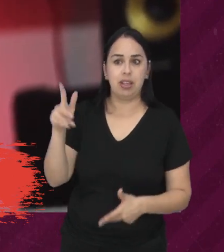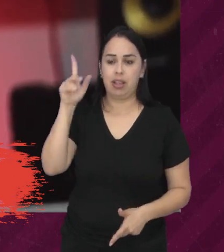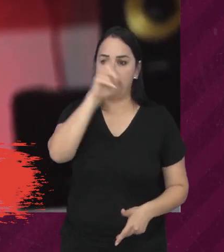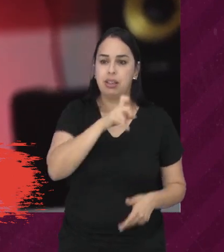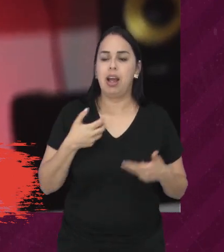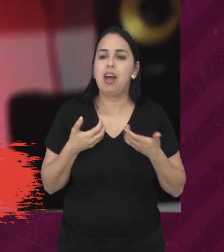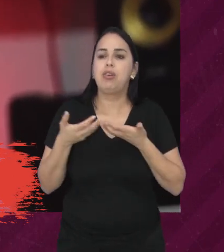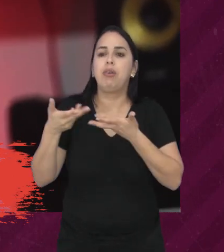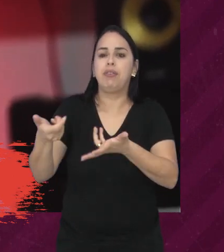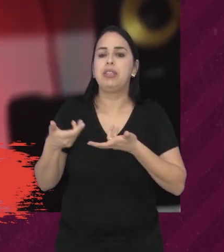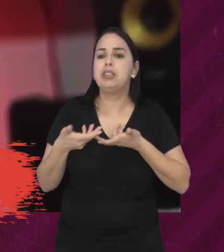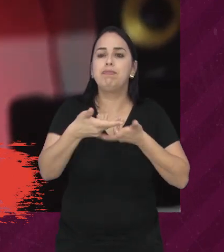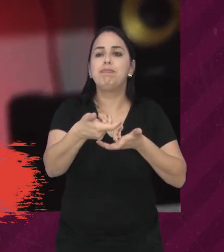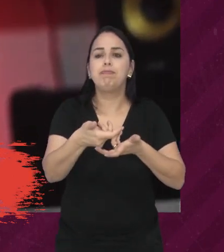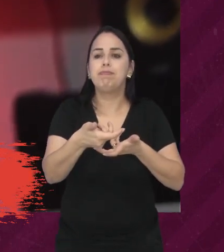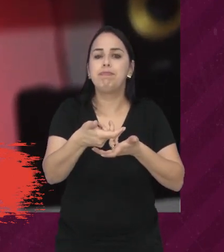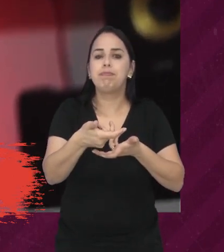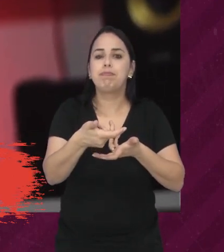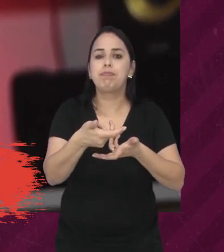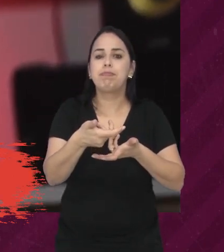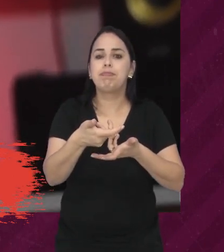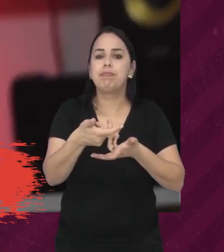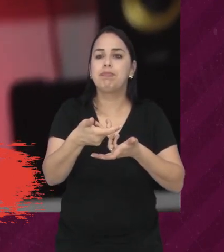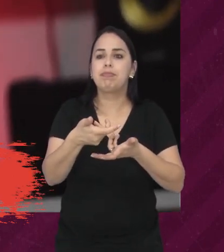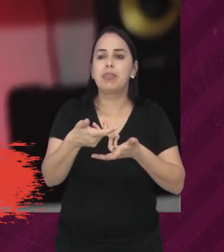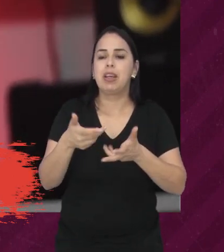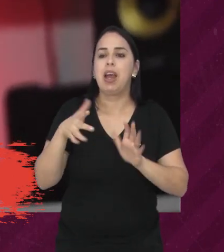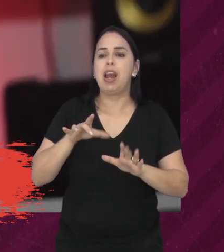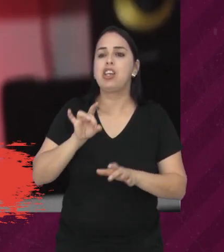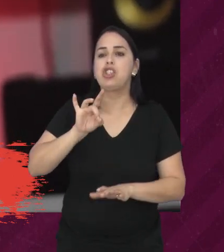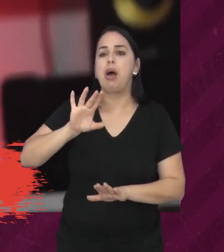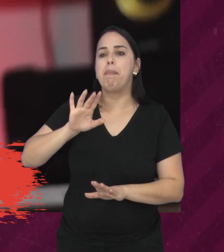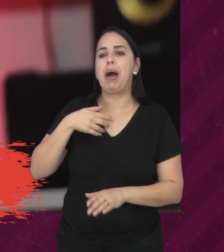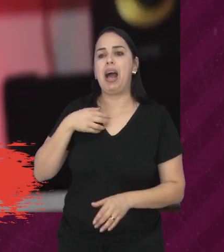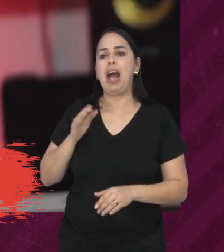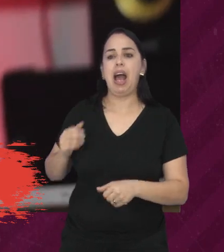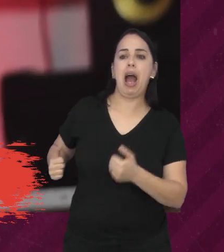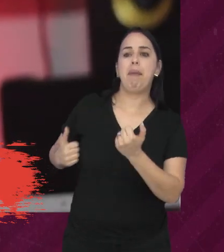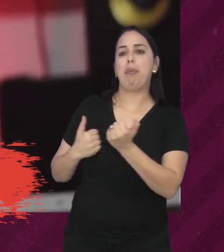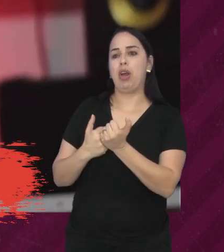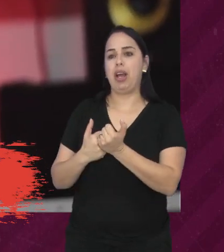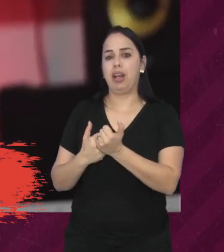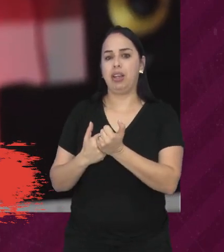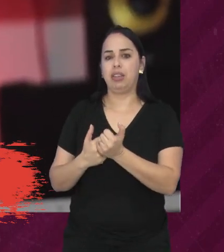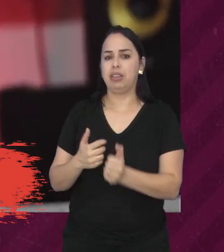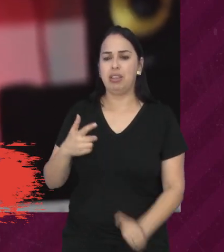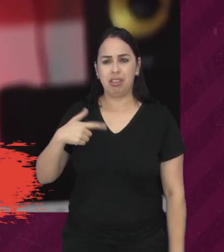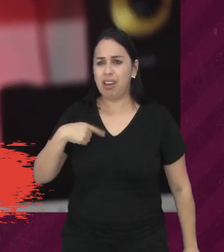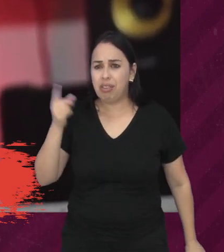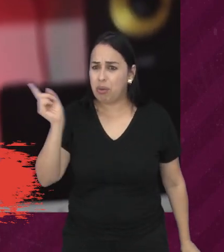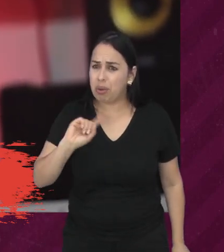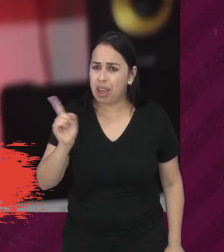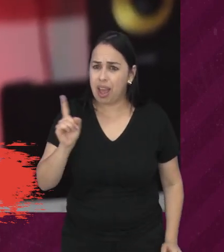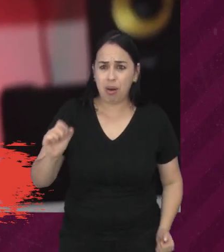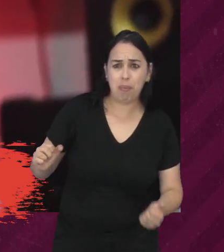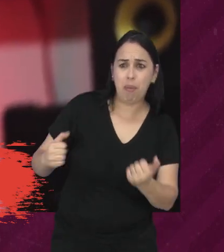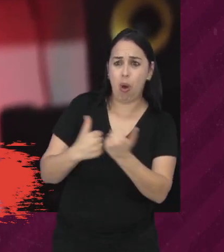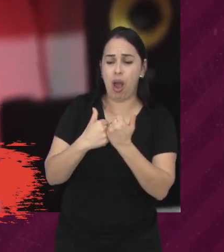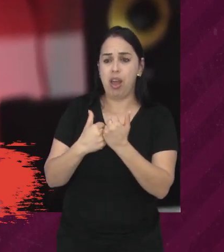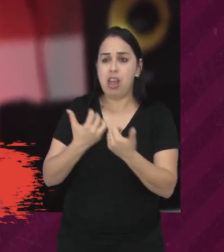por exemplo, os convites, a grande maioria dos convites, era pra você fazer back vocal. E eu falava, parça, mas